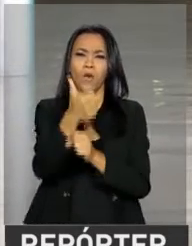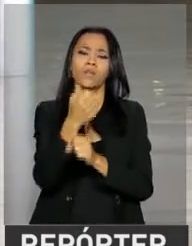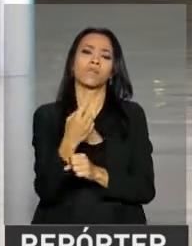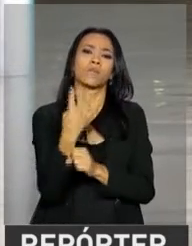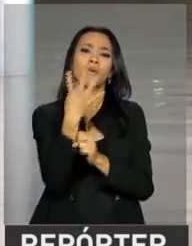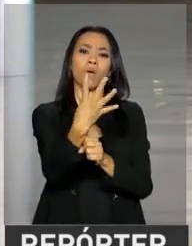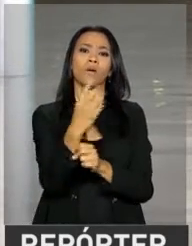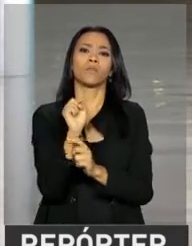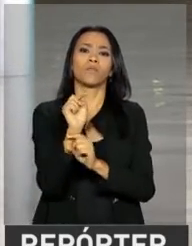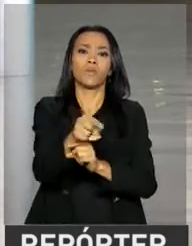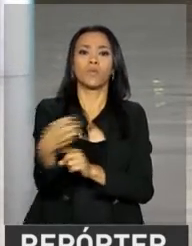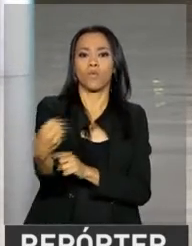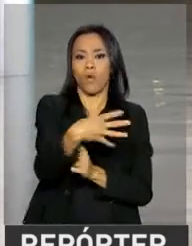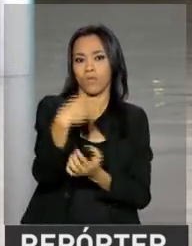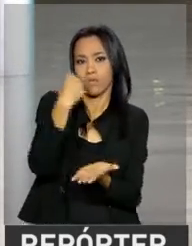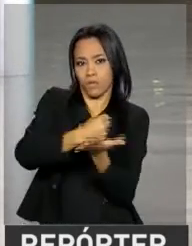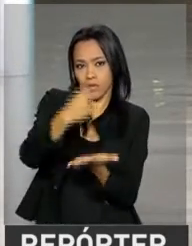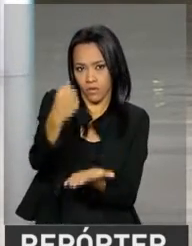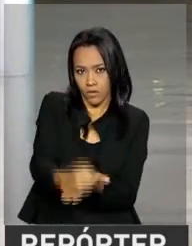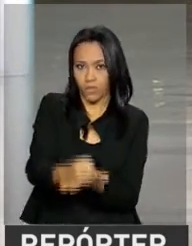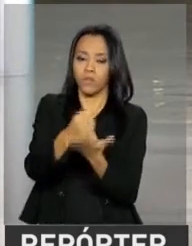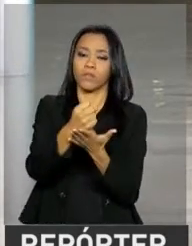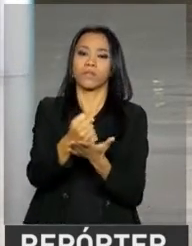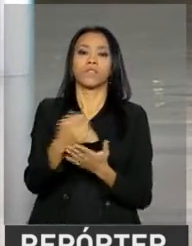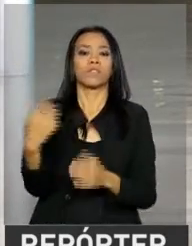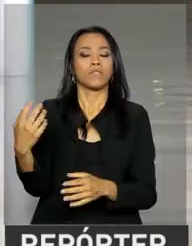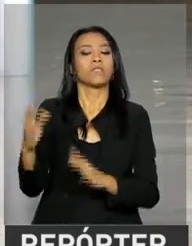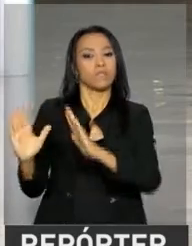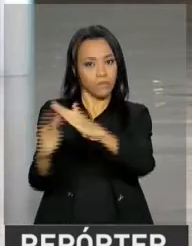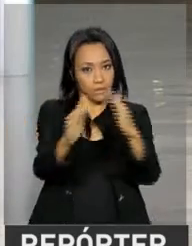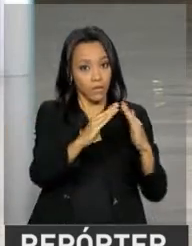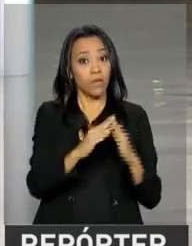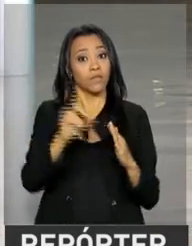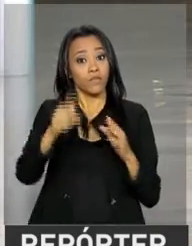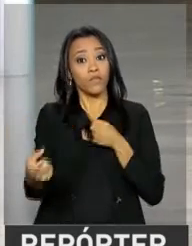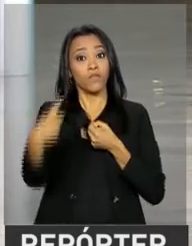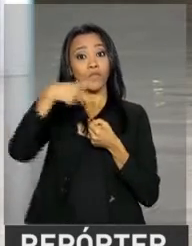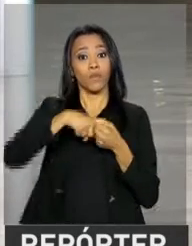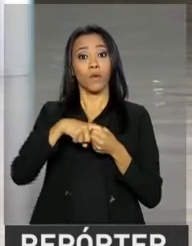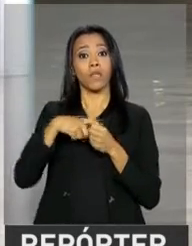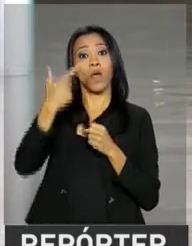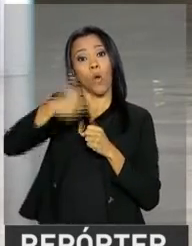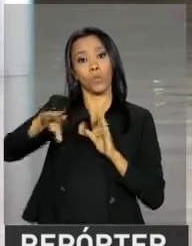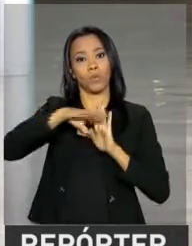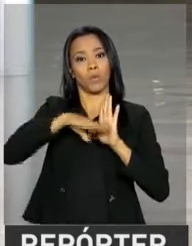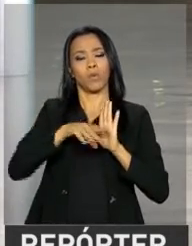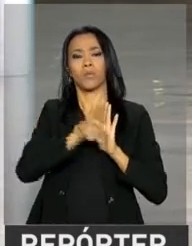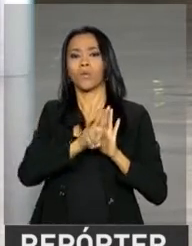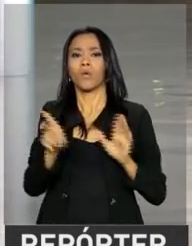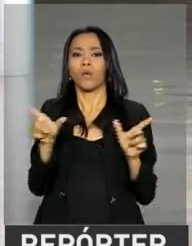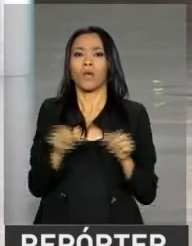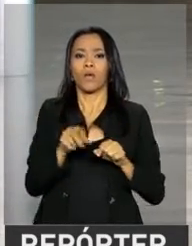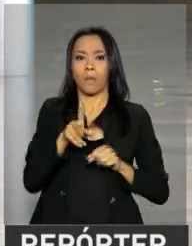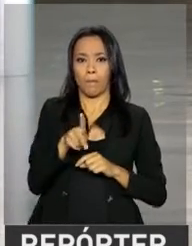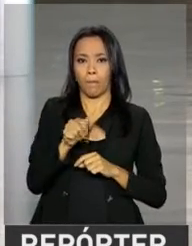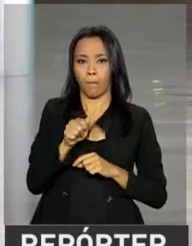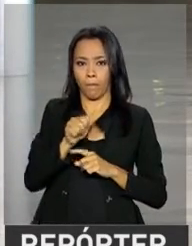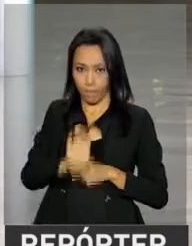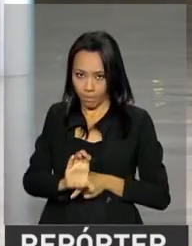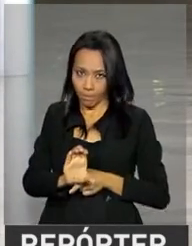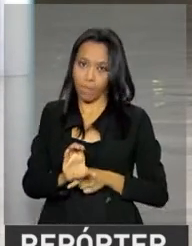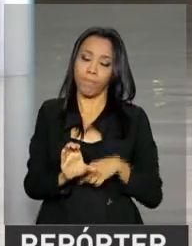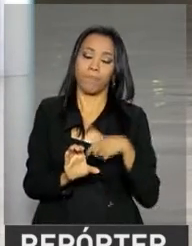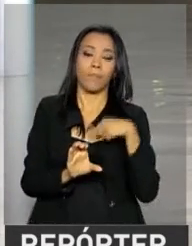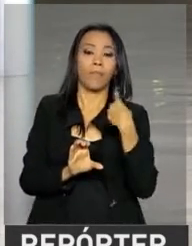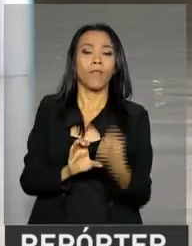novas contratações de unidades habitacionais vinculadas ao pac o programa de aceleração do crescimento outras